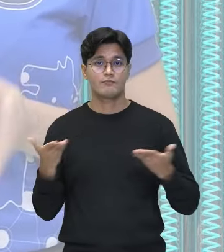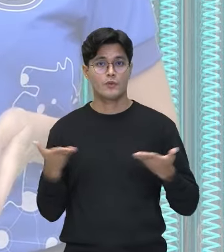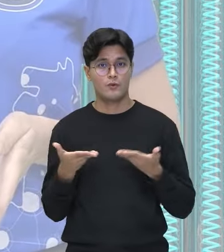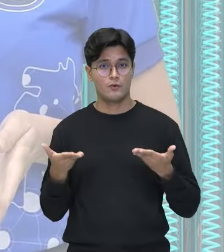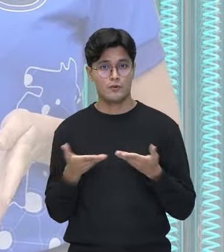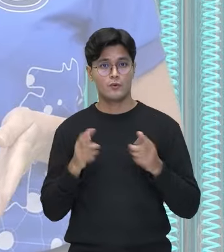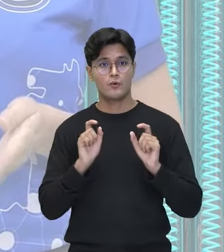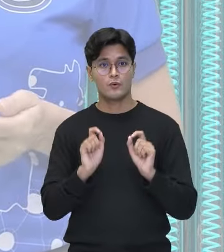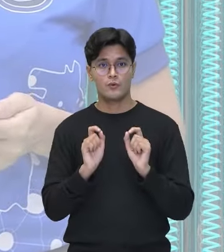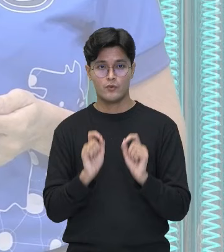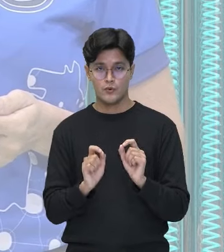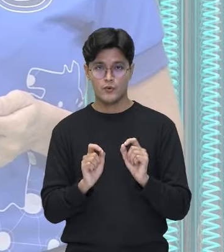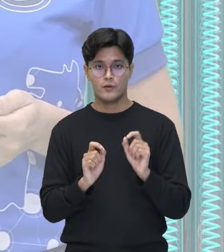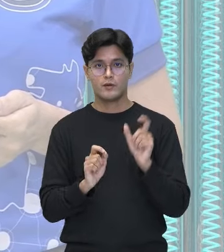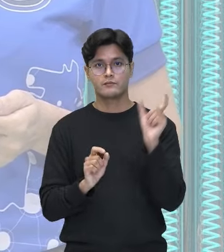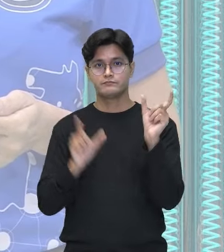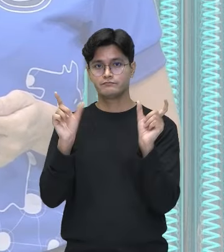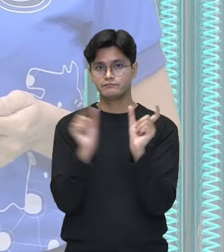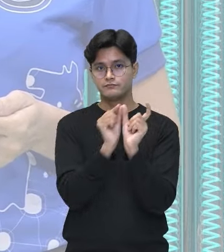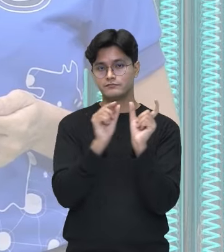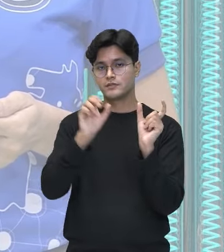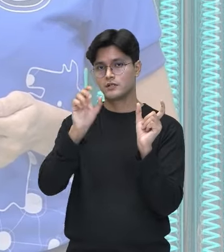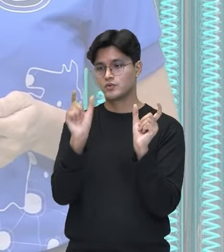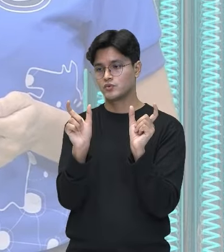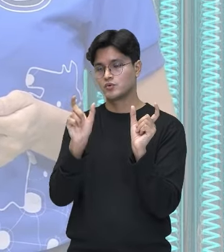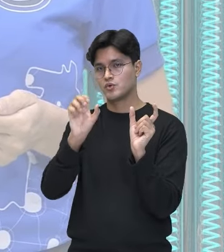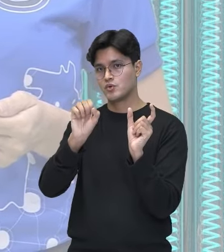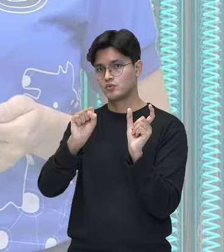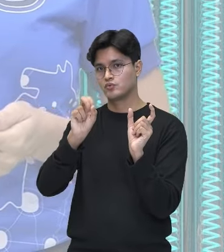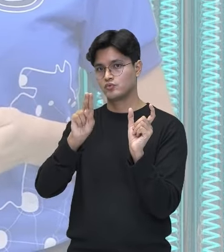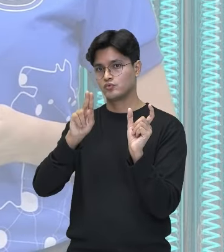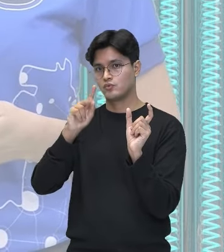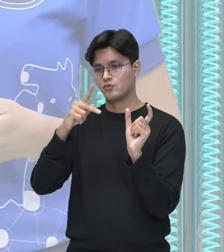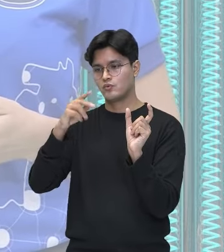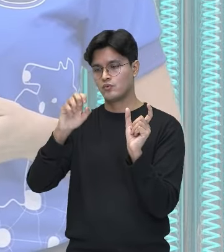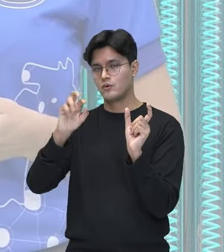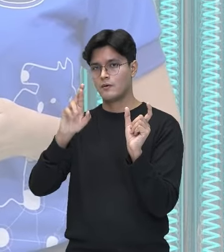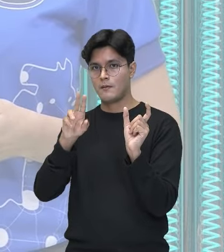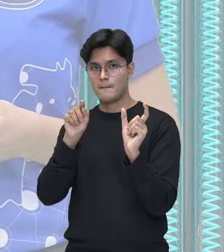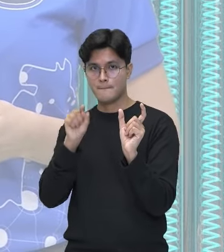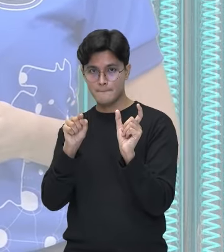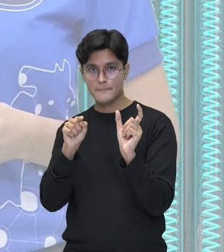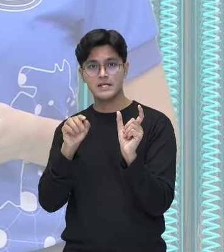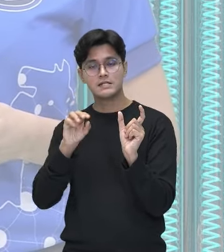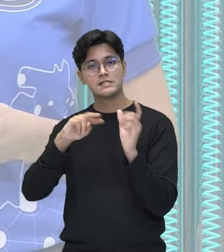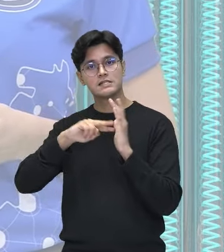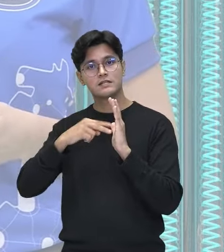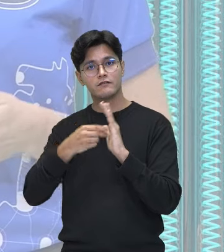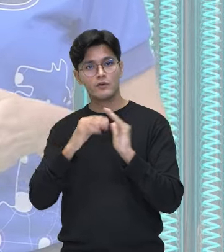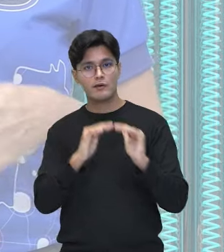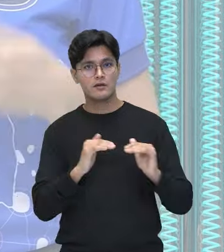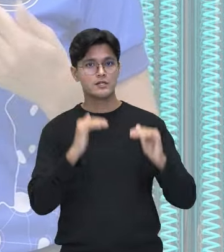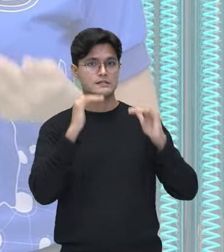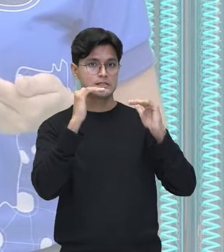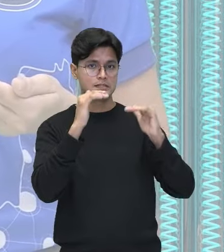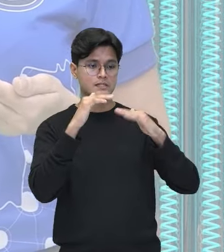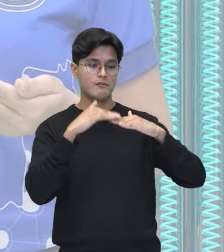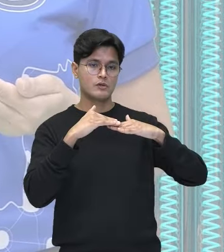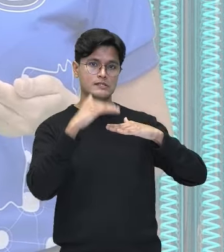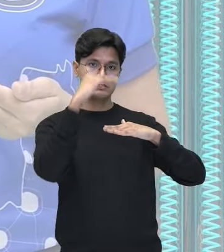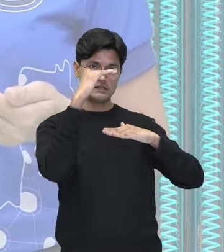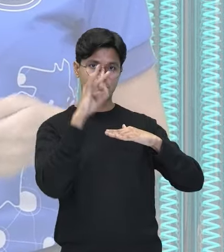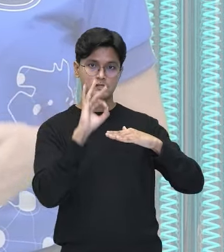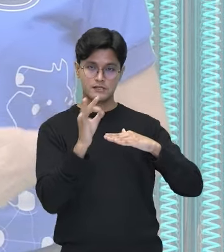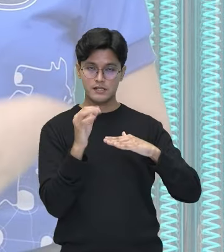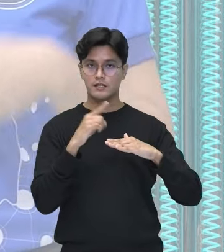prefixo super significa acima de, sobre ou superior, né? Lembra do